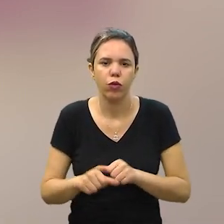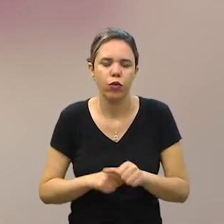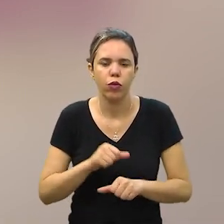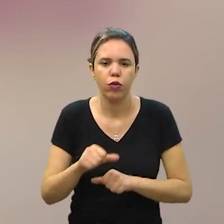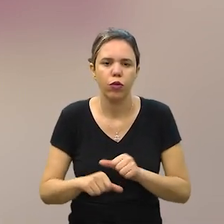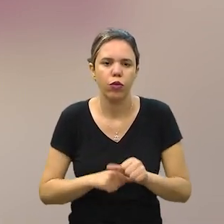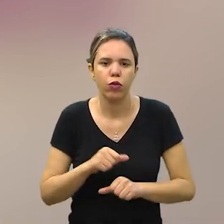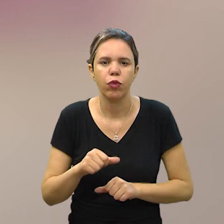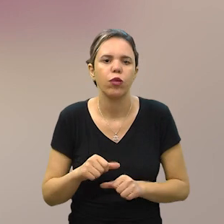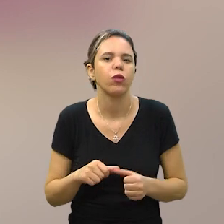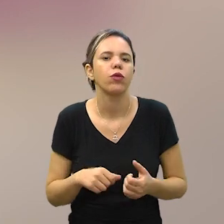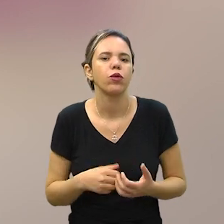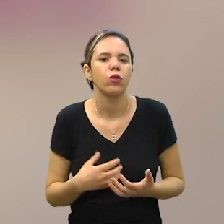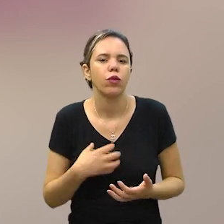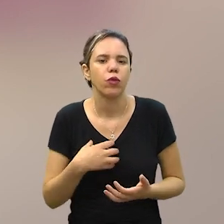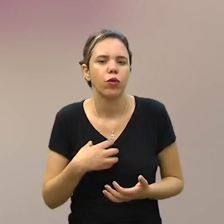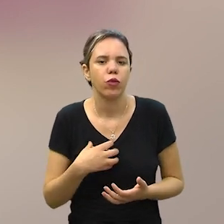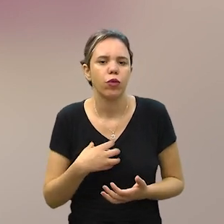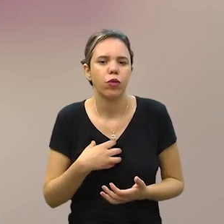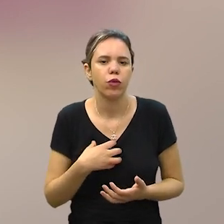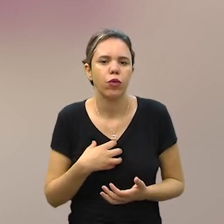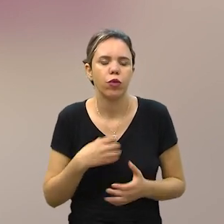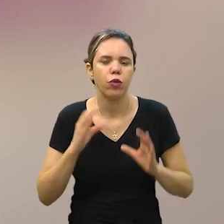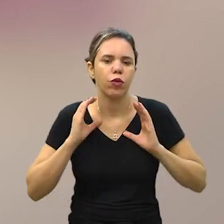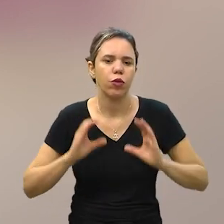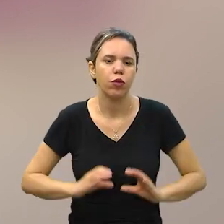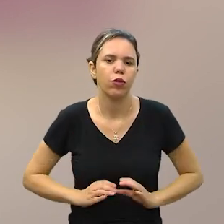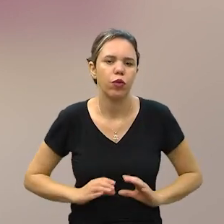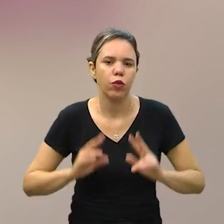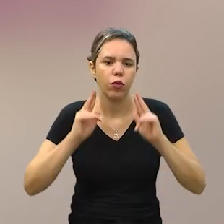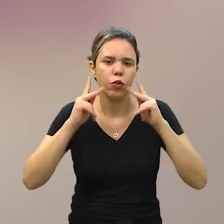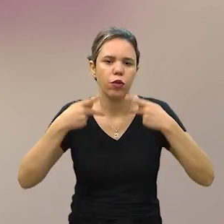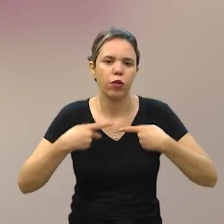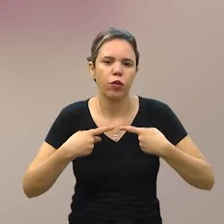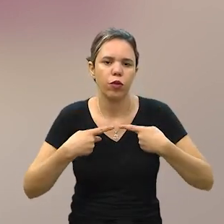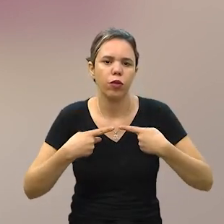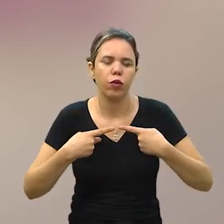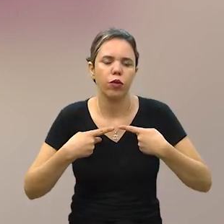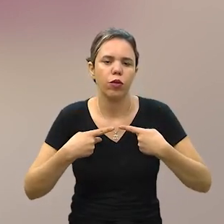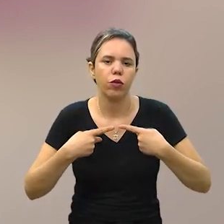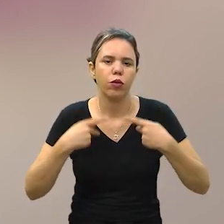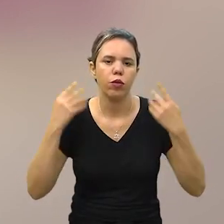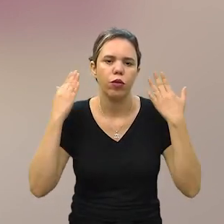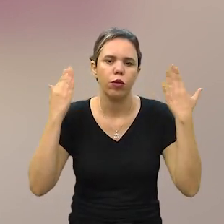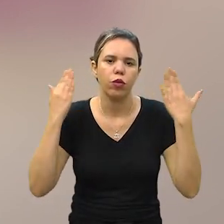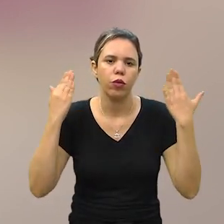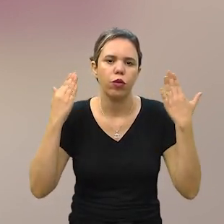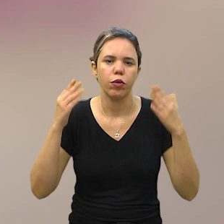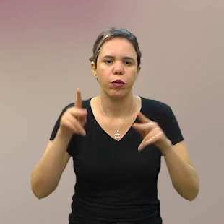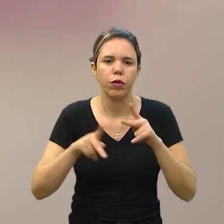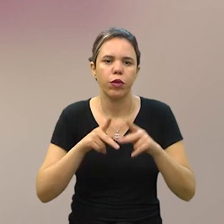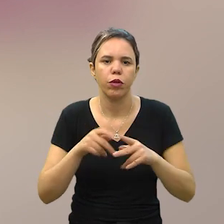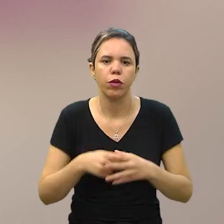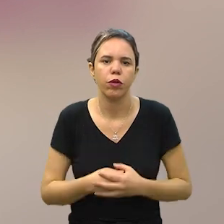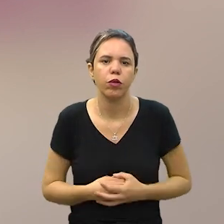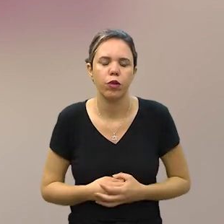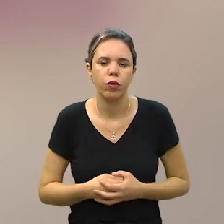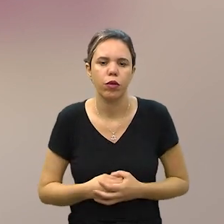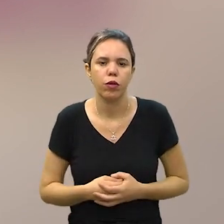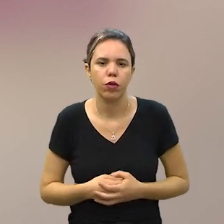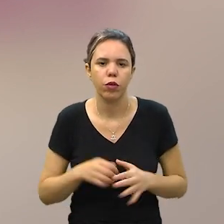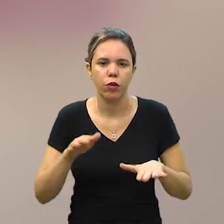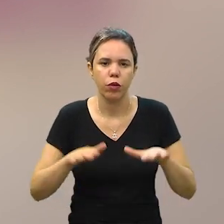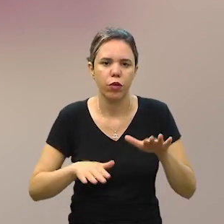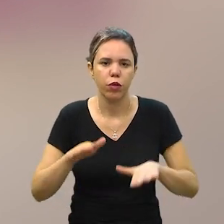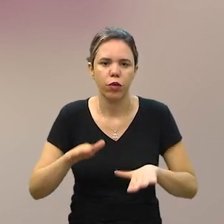alguma mudança, né, pode alterar o comportamento humano, né, e mexer com o psicológico da pessoa.